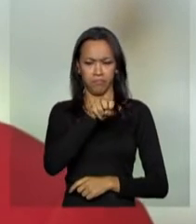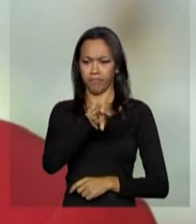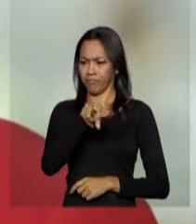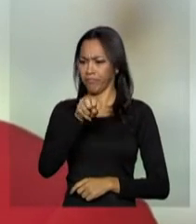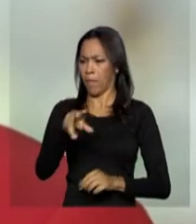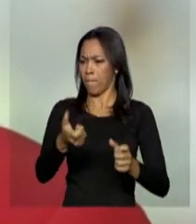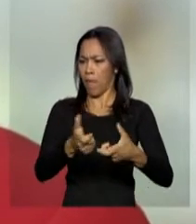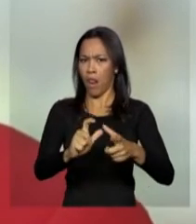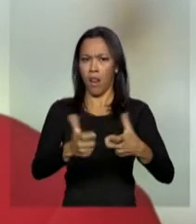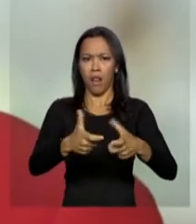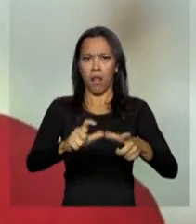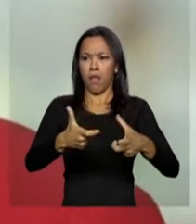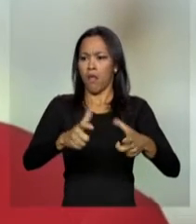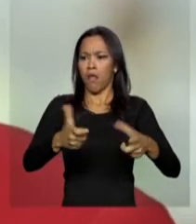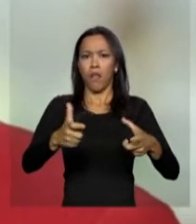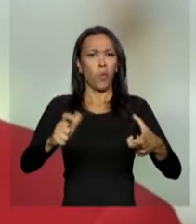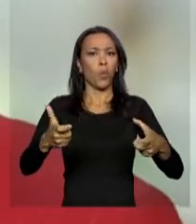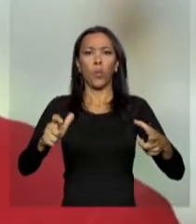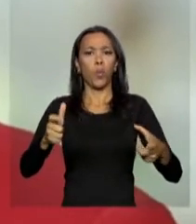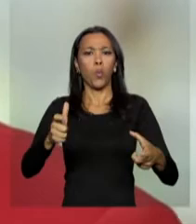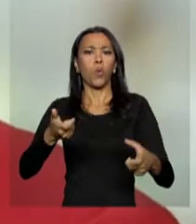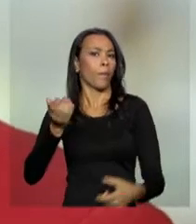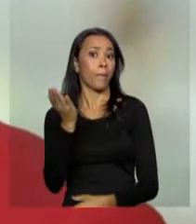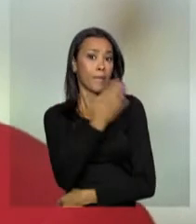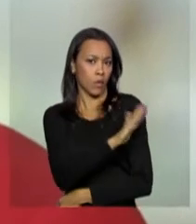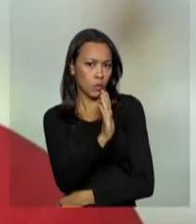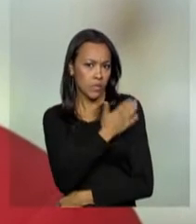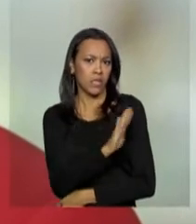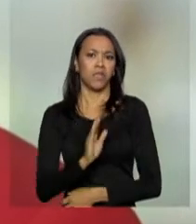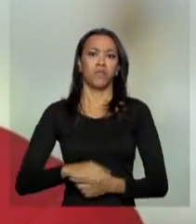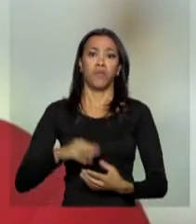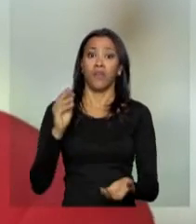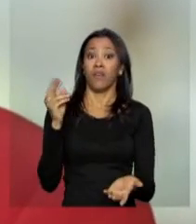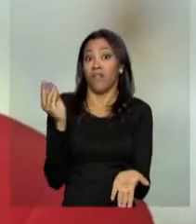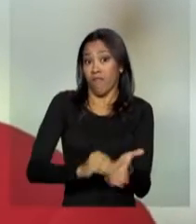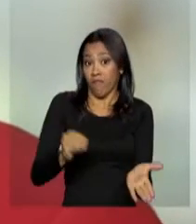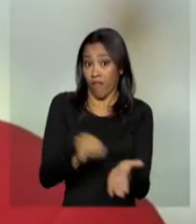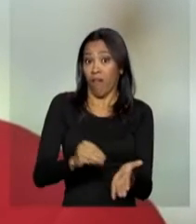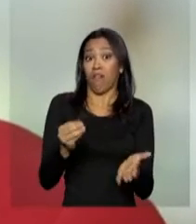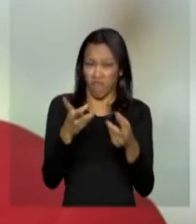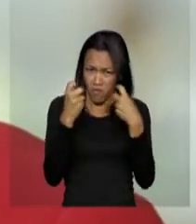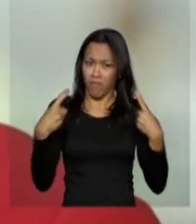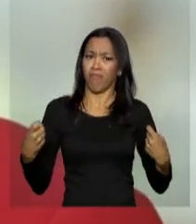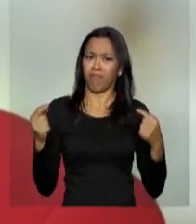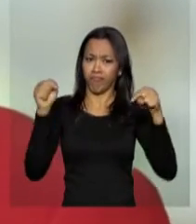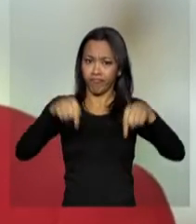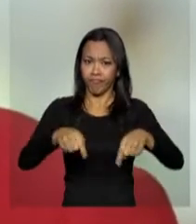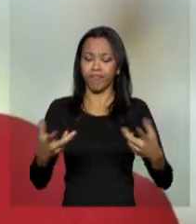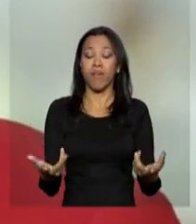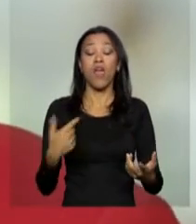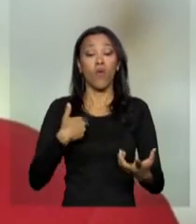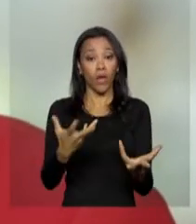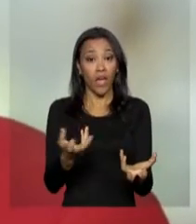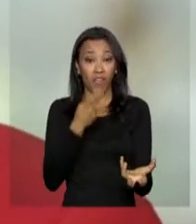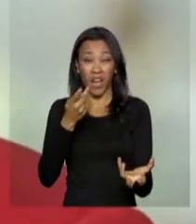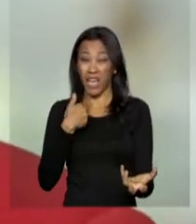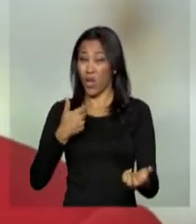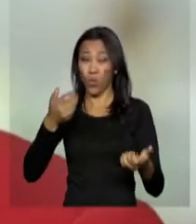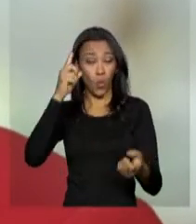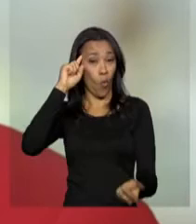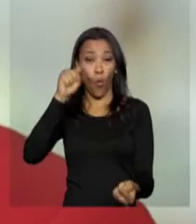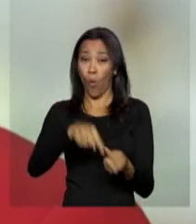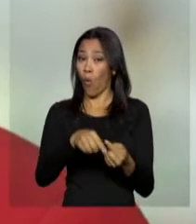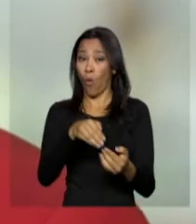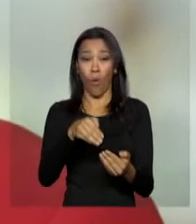de um clima de preconceitos e intolerância quero expressar aqui o meu repúdio a toda